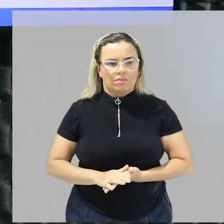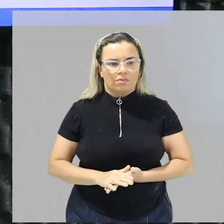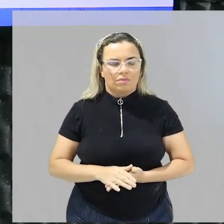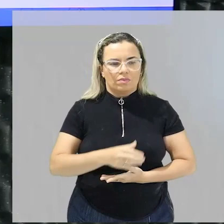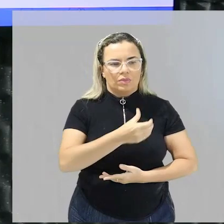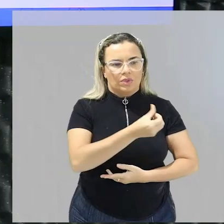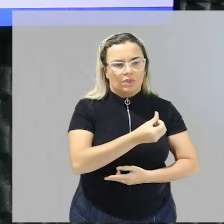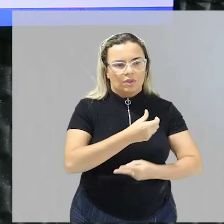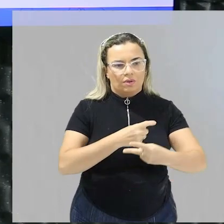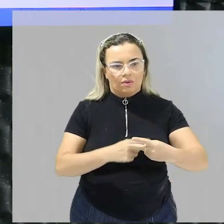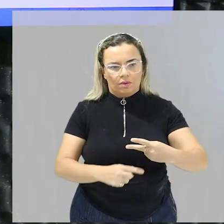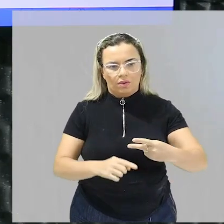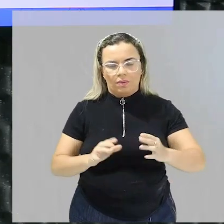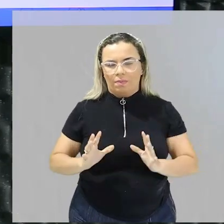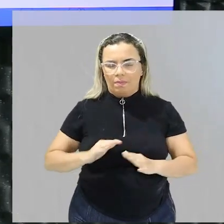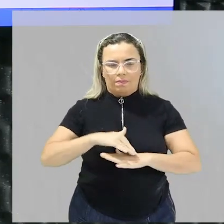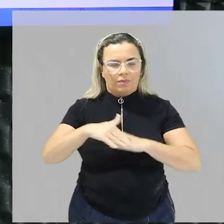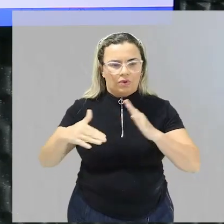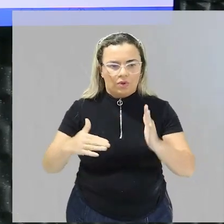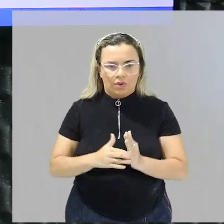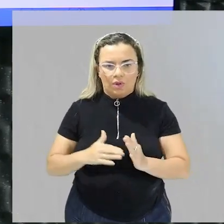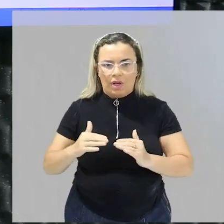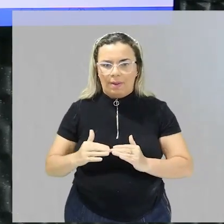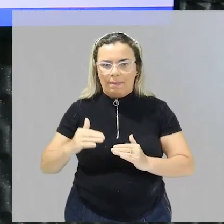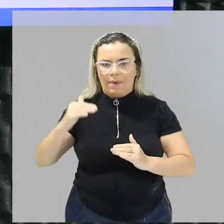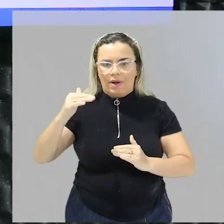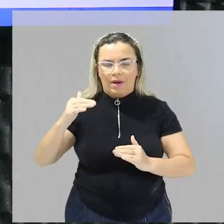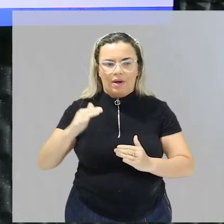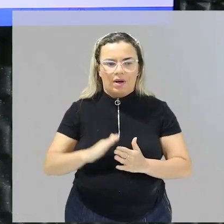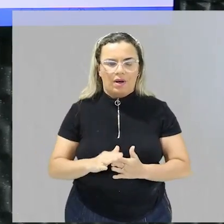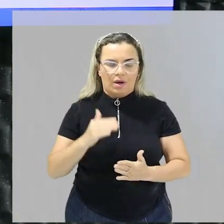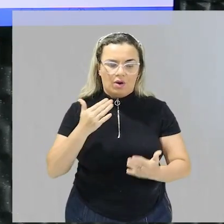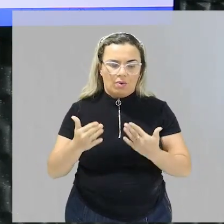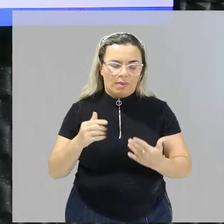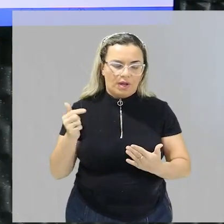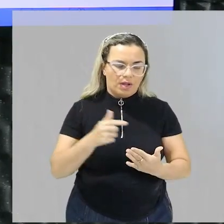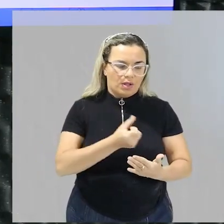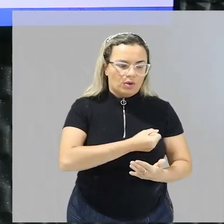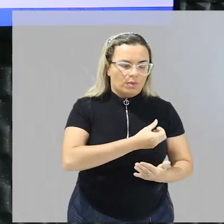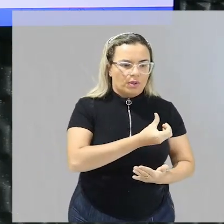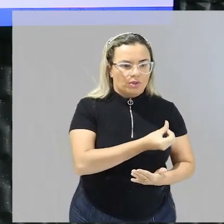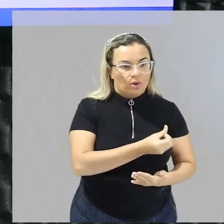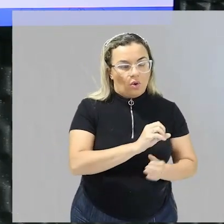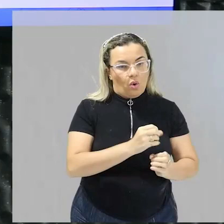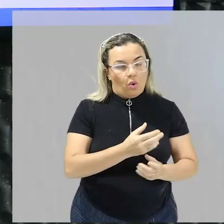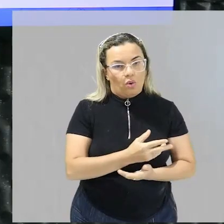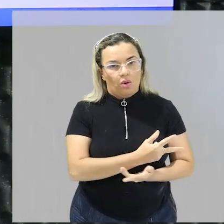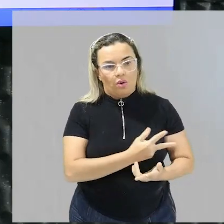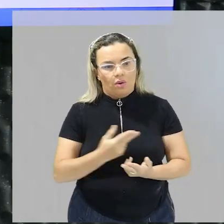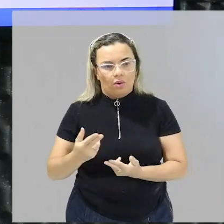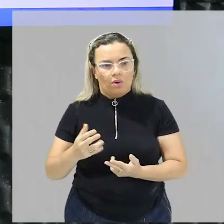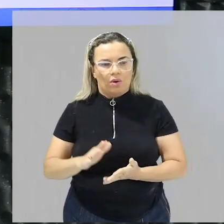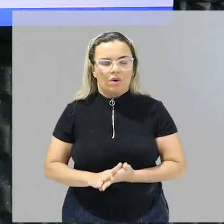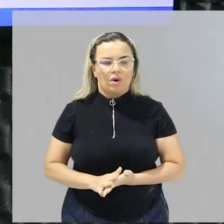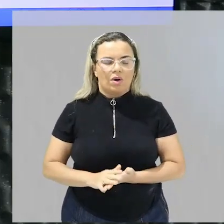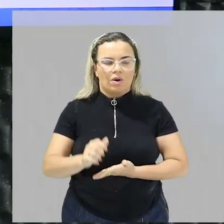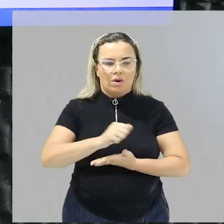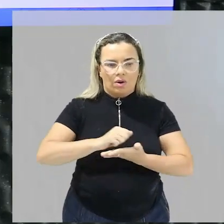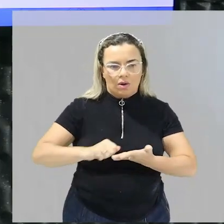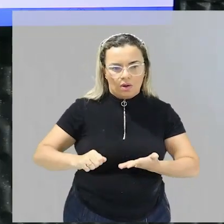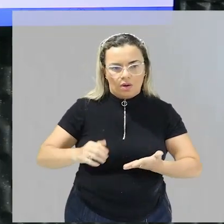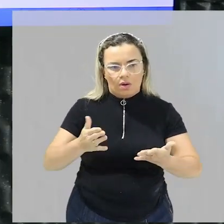que, é porque tudo isso aqui é maior que 6, maior ou igual a, tá? Então, só reescrevemos